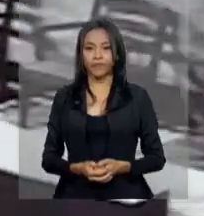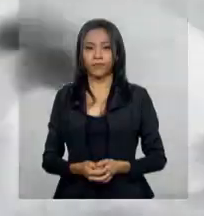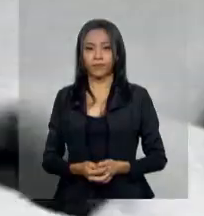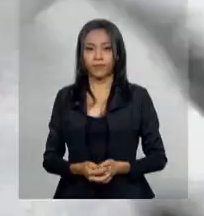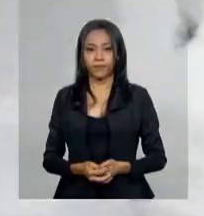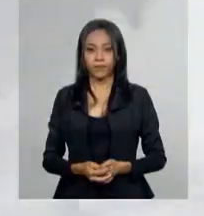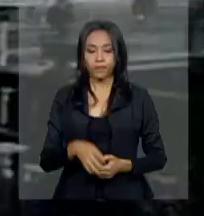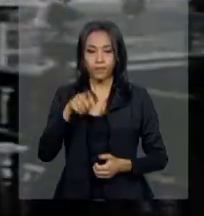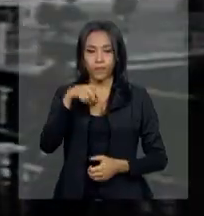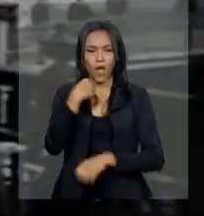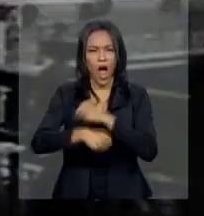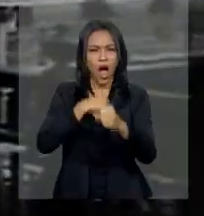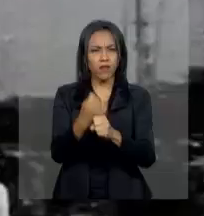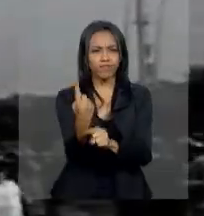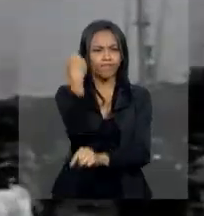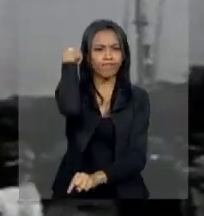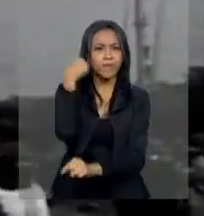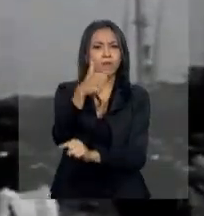O ano era